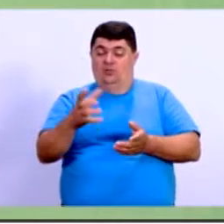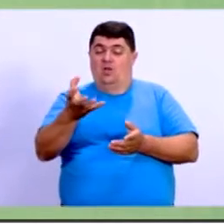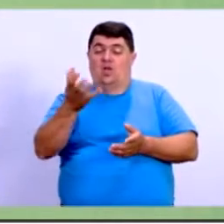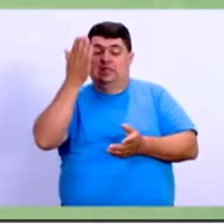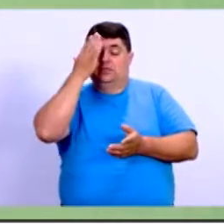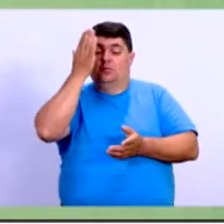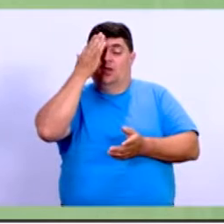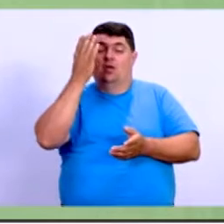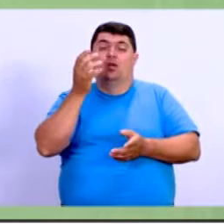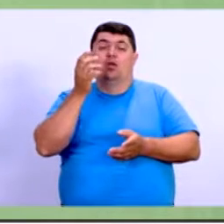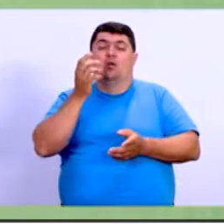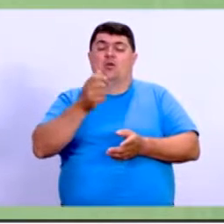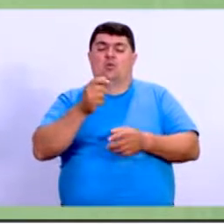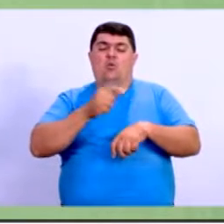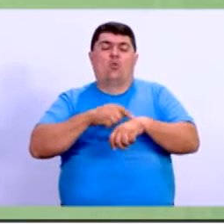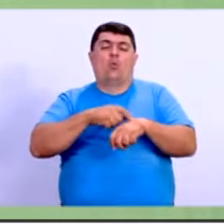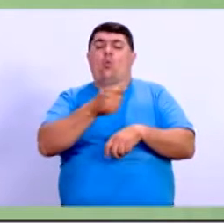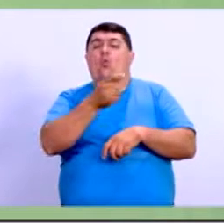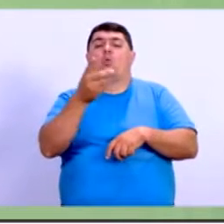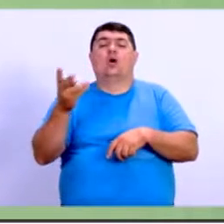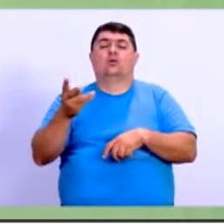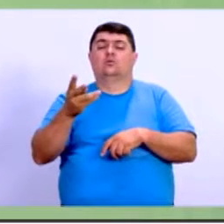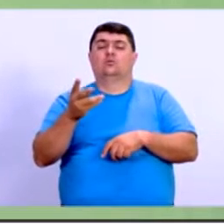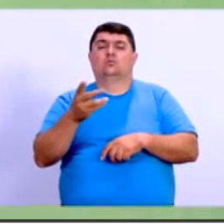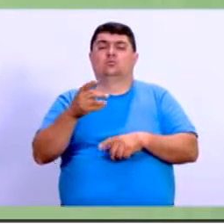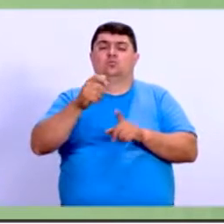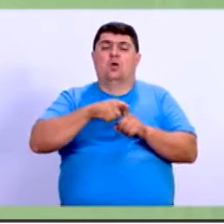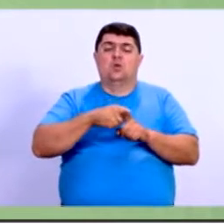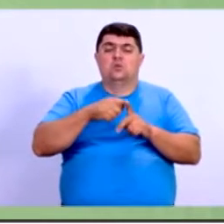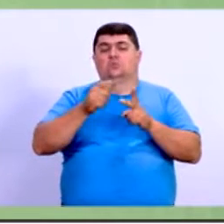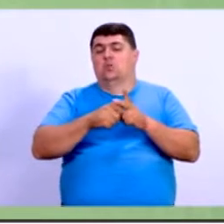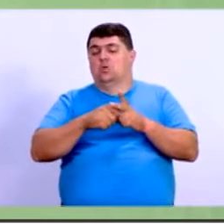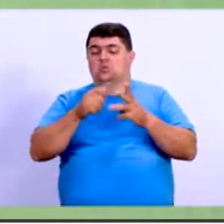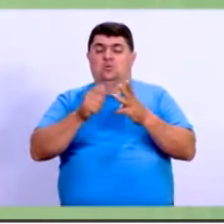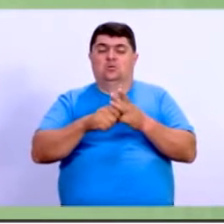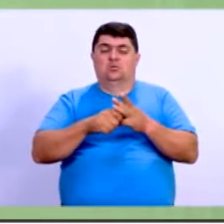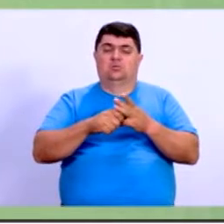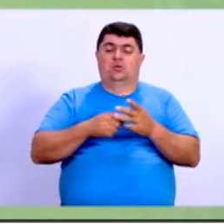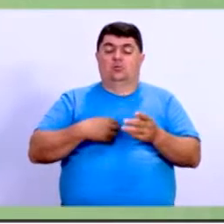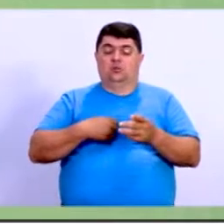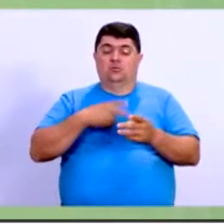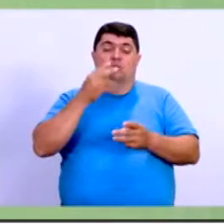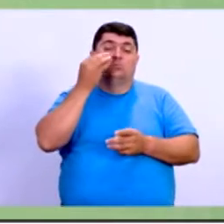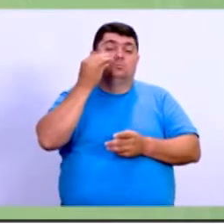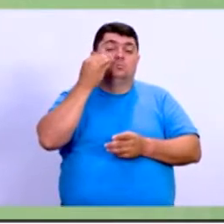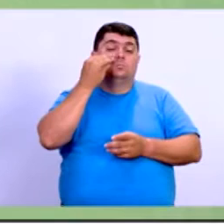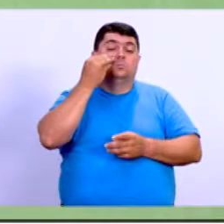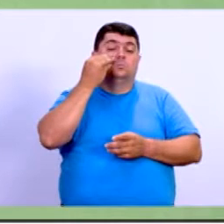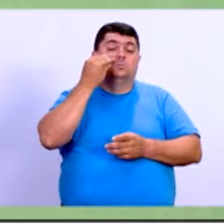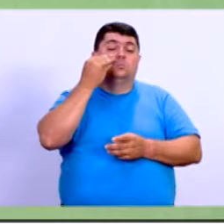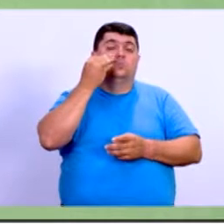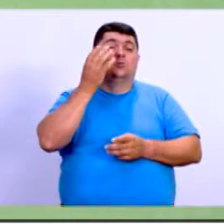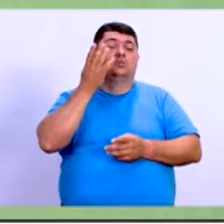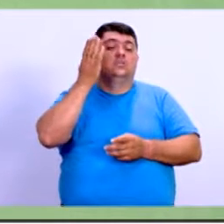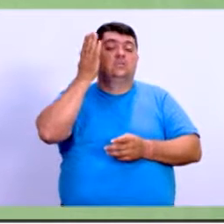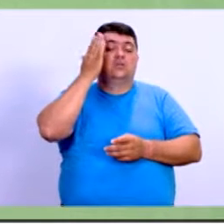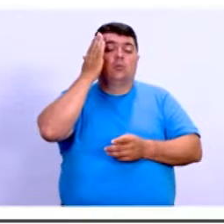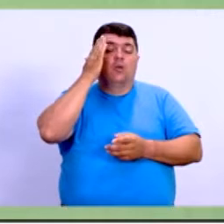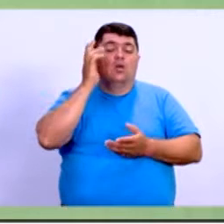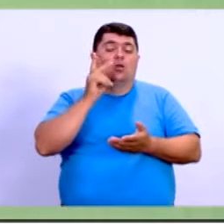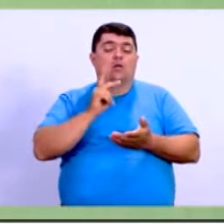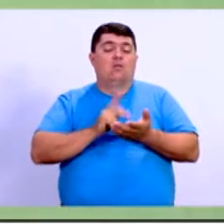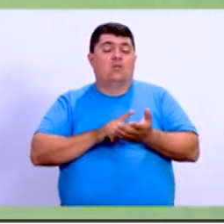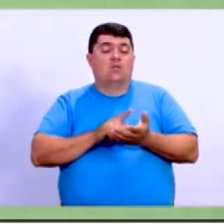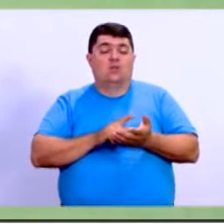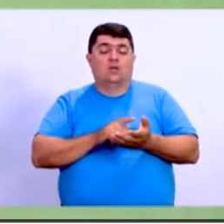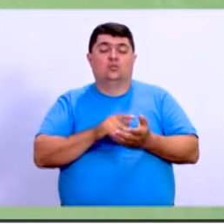você precisa analisar o tempo e falar, eu te entrego isso em 1 ano, por exemplo.